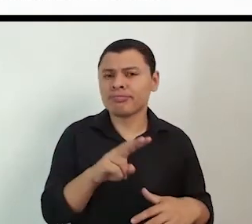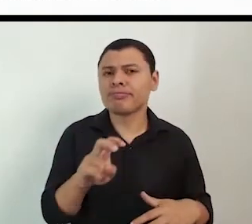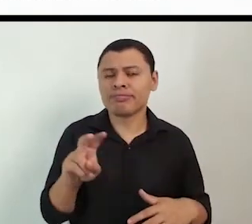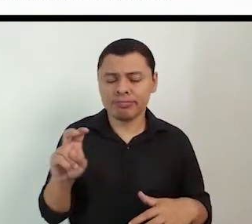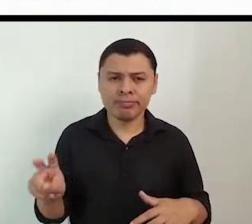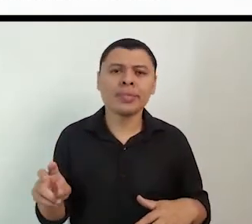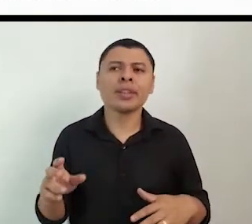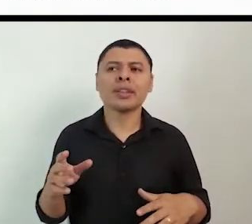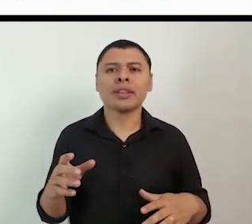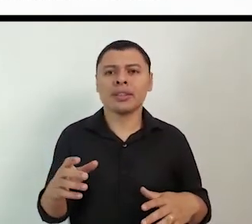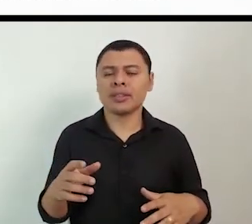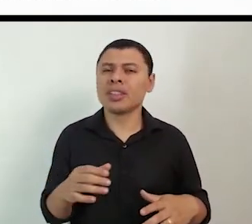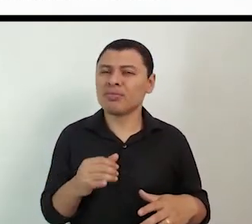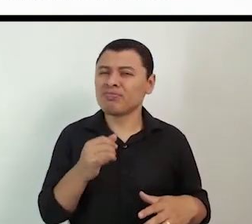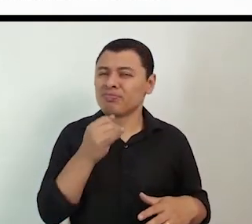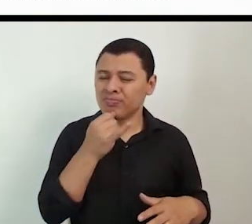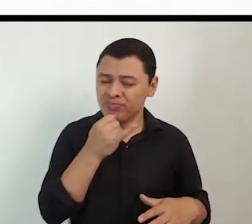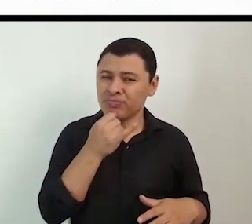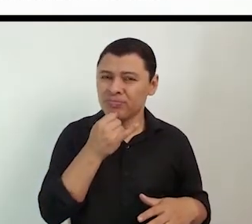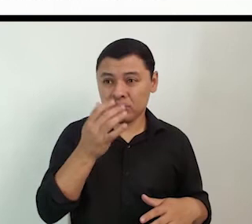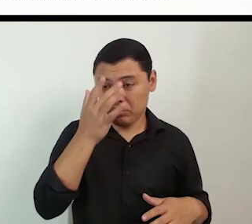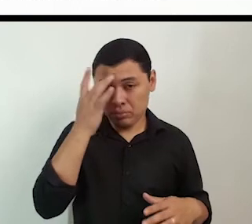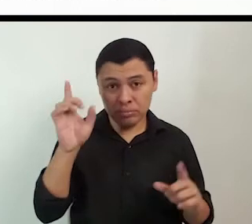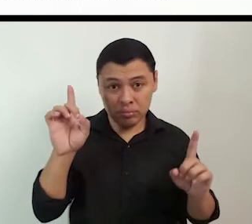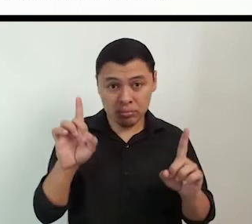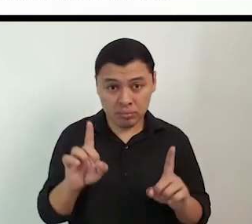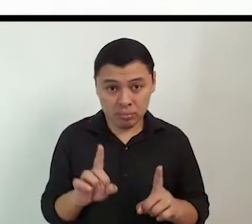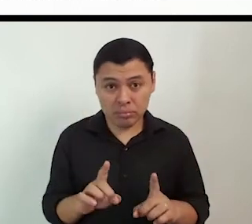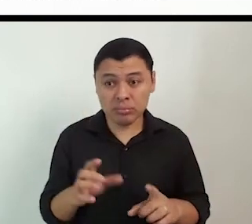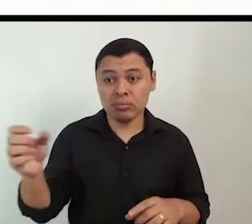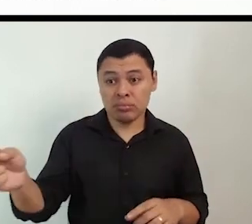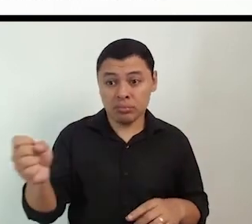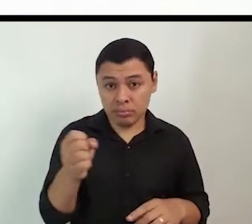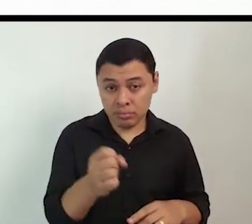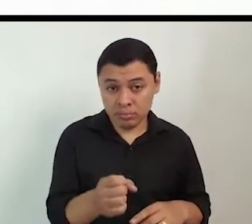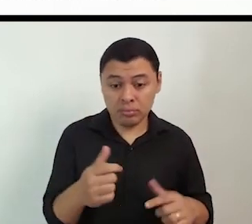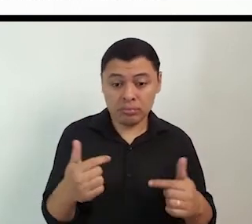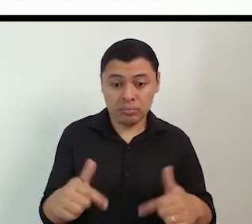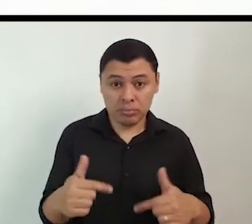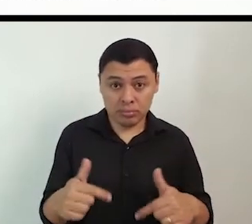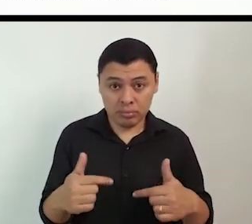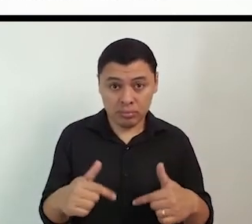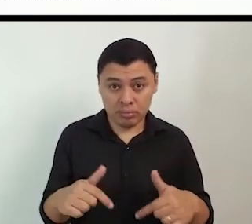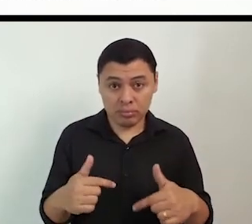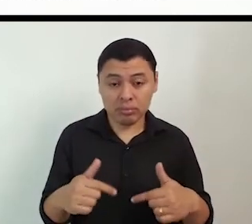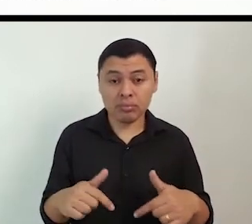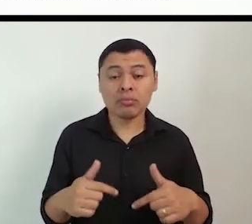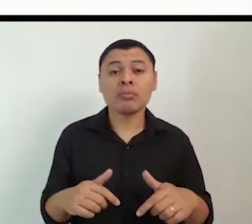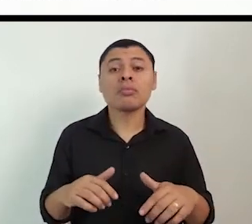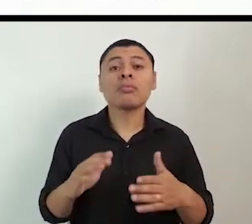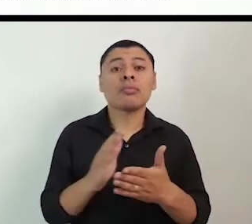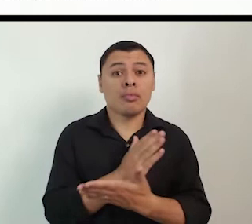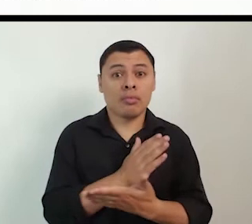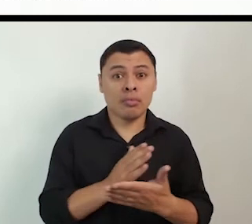a gente vê, e é muito triste, pessoas com deficiência sendo contratadas para cumprir cota. Algumas, inclusive,